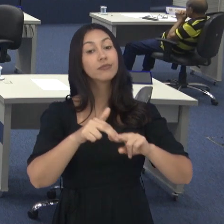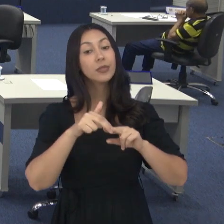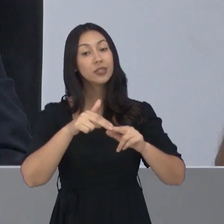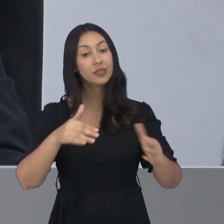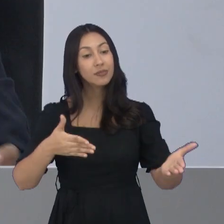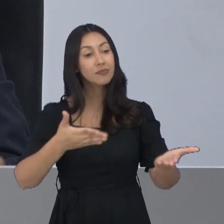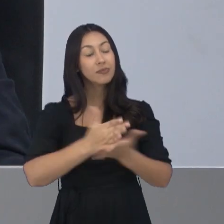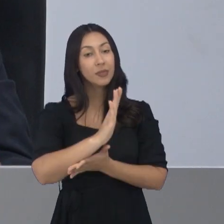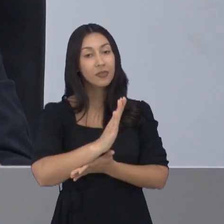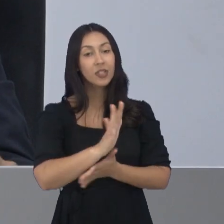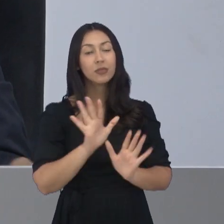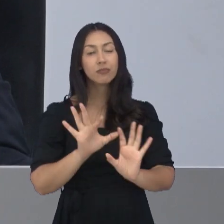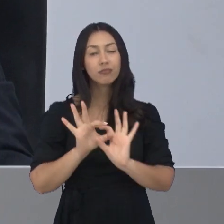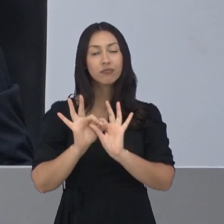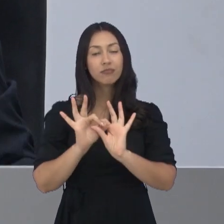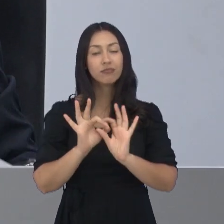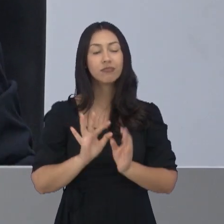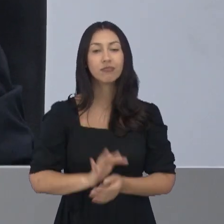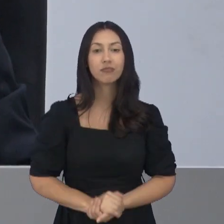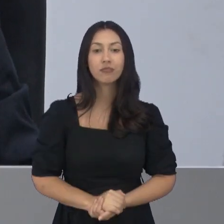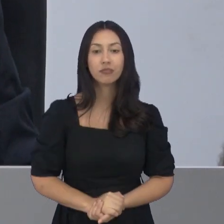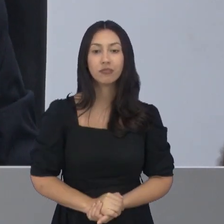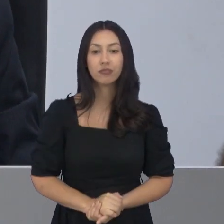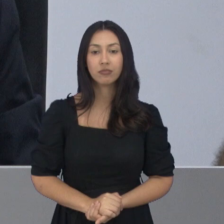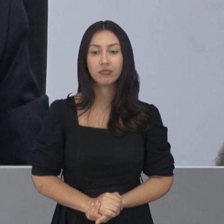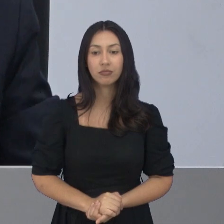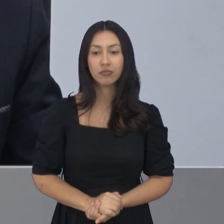contrário, está aprovado por unanimidade.